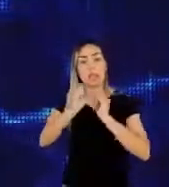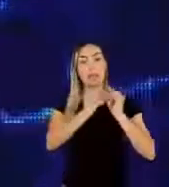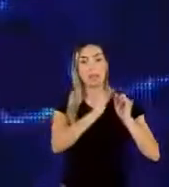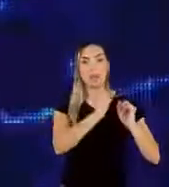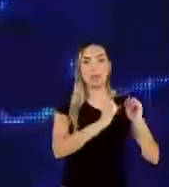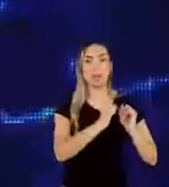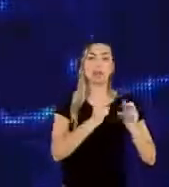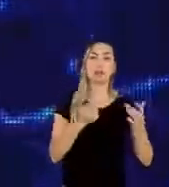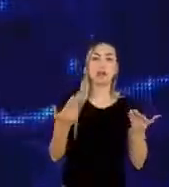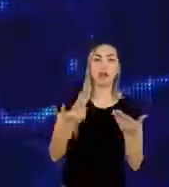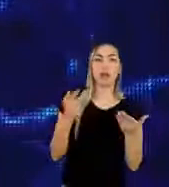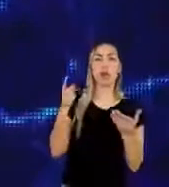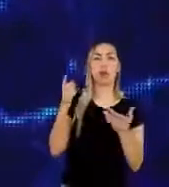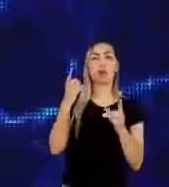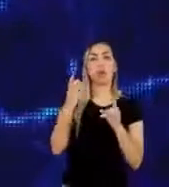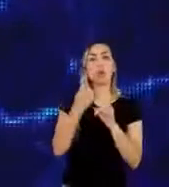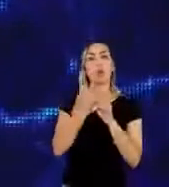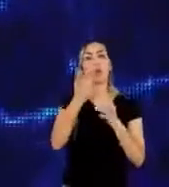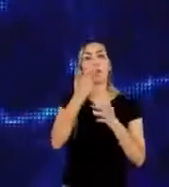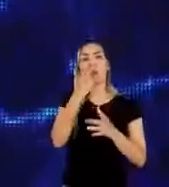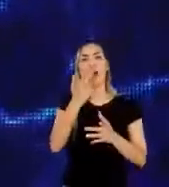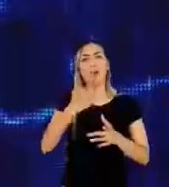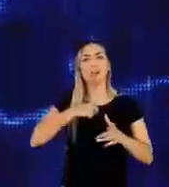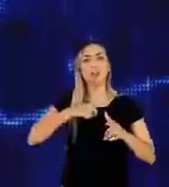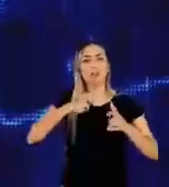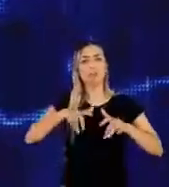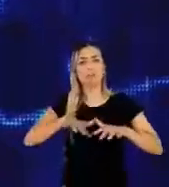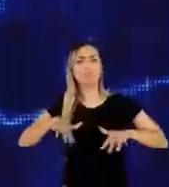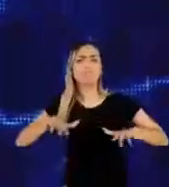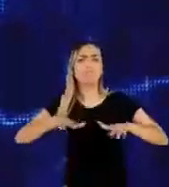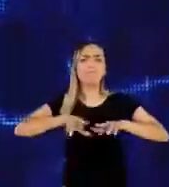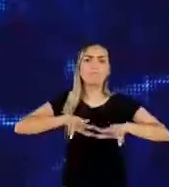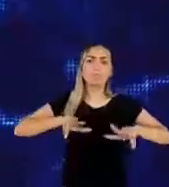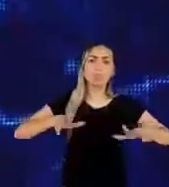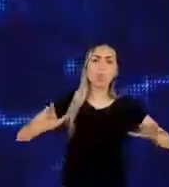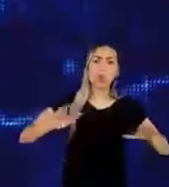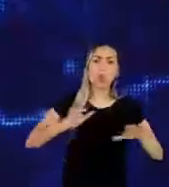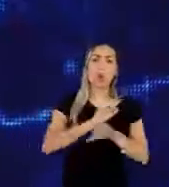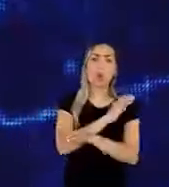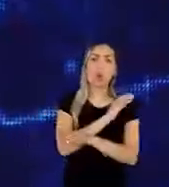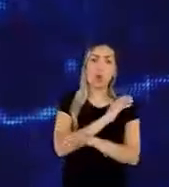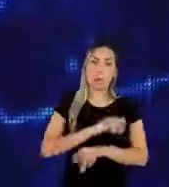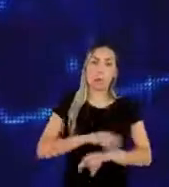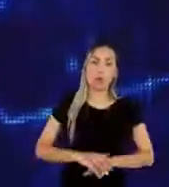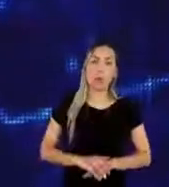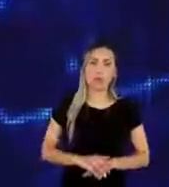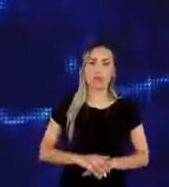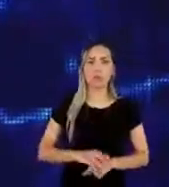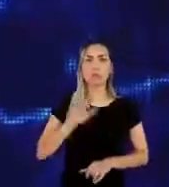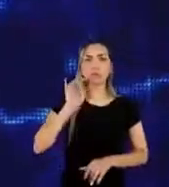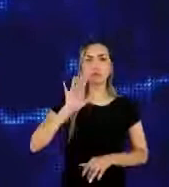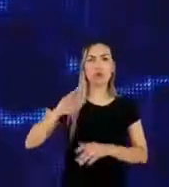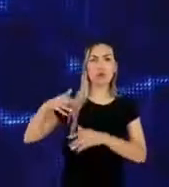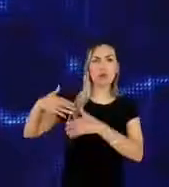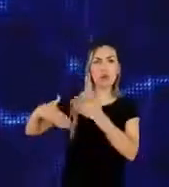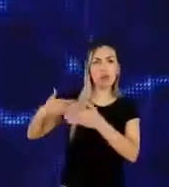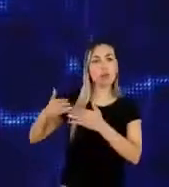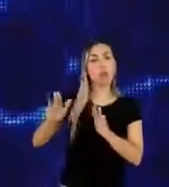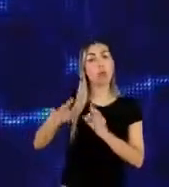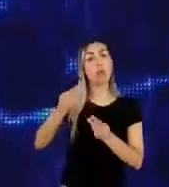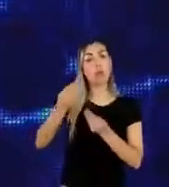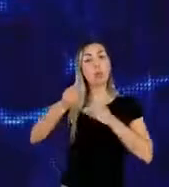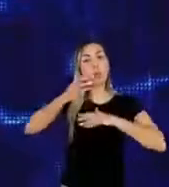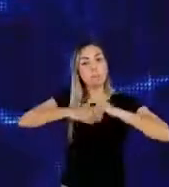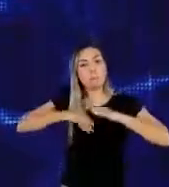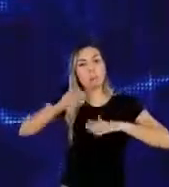um ambiente cada vez mais diverso e, eu diria, mais complexo, né, de não só de geração, mas de operação do sistema. E aqui